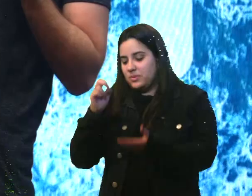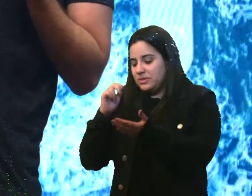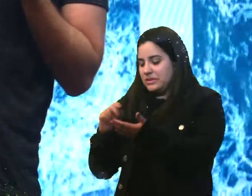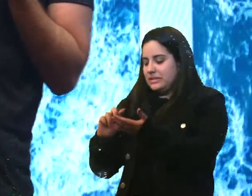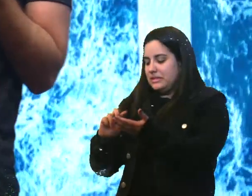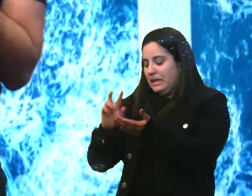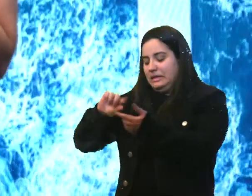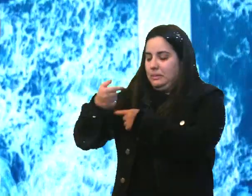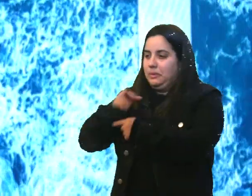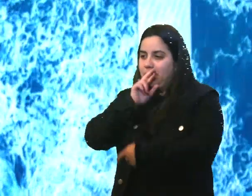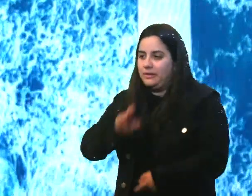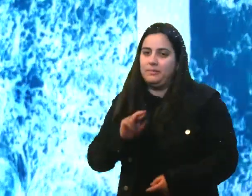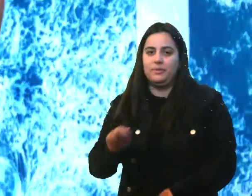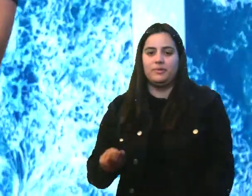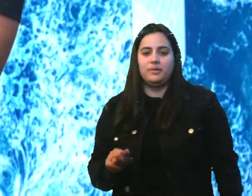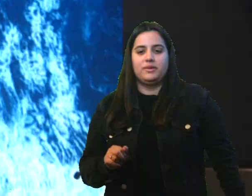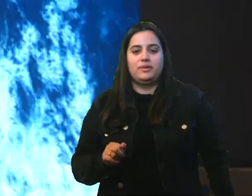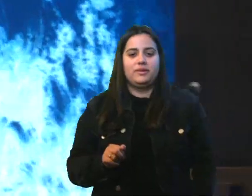eu respondo.